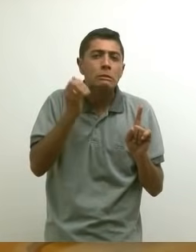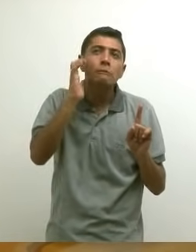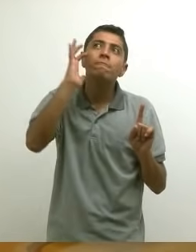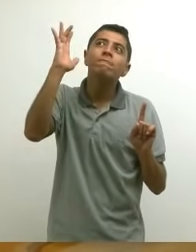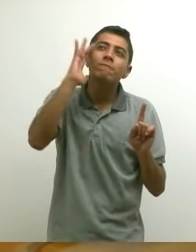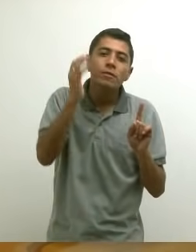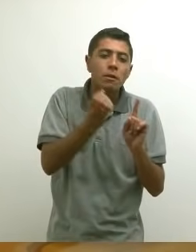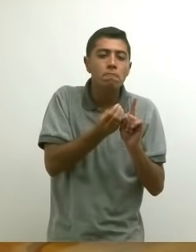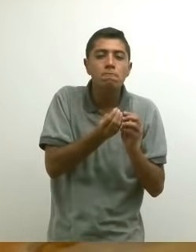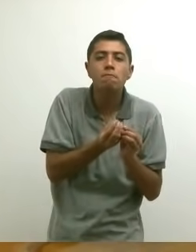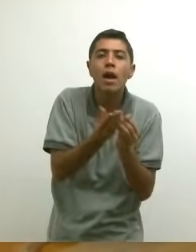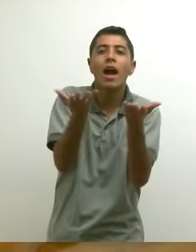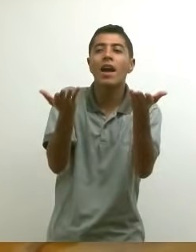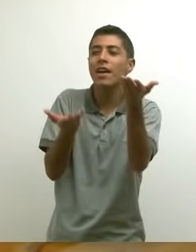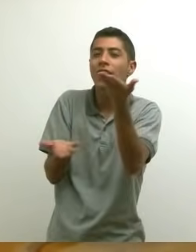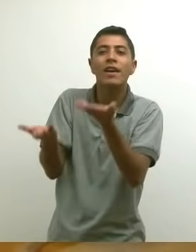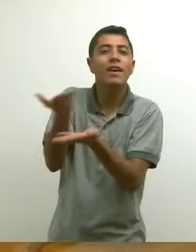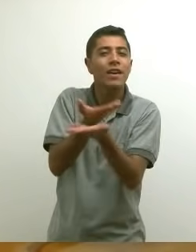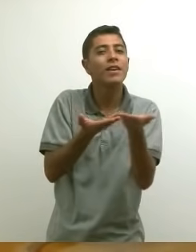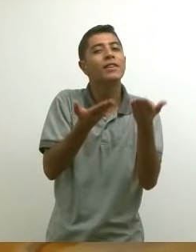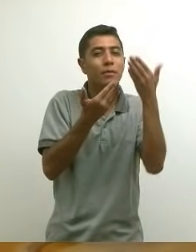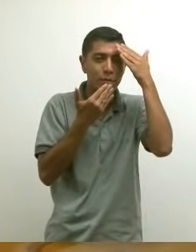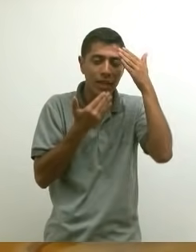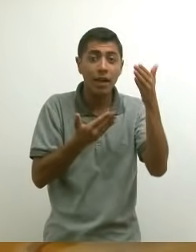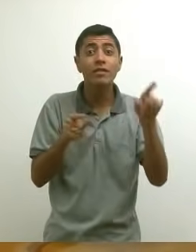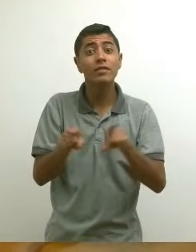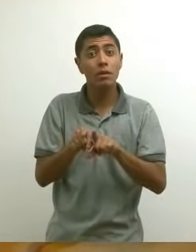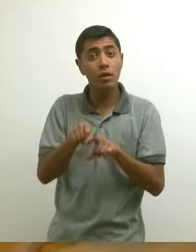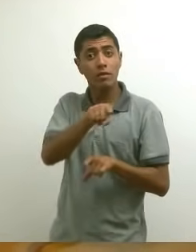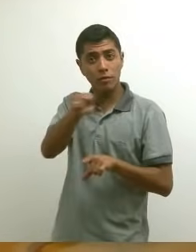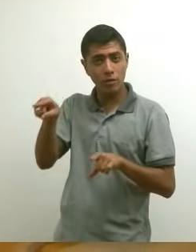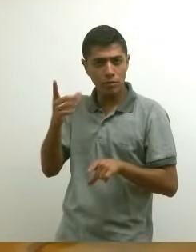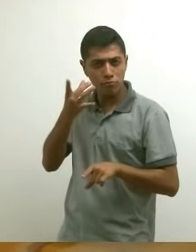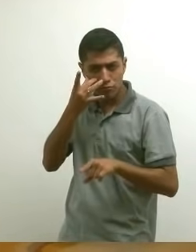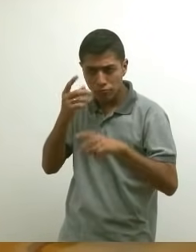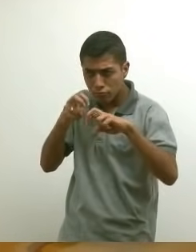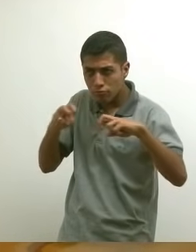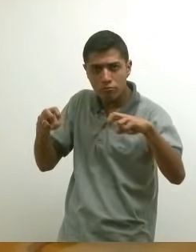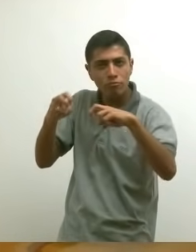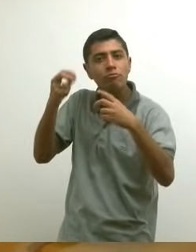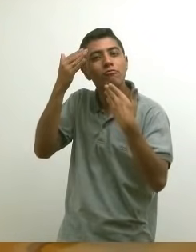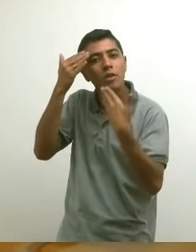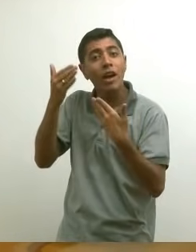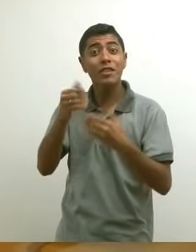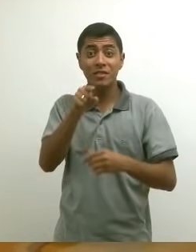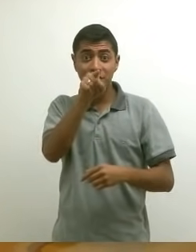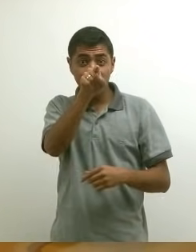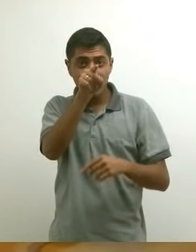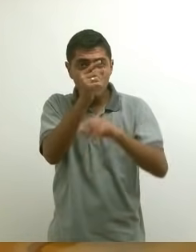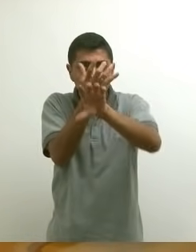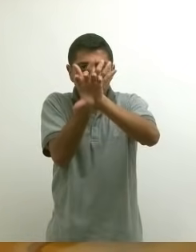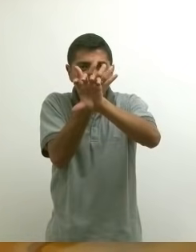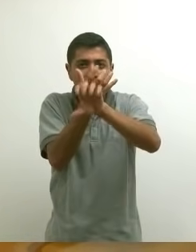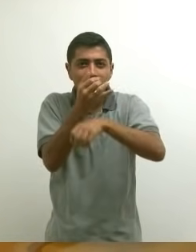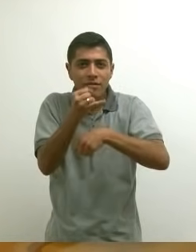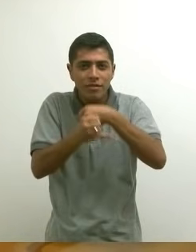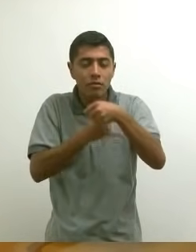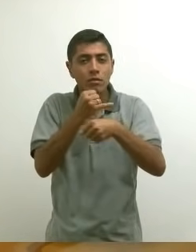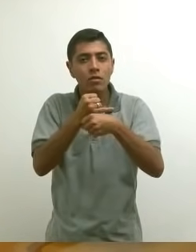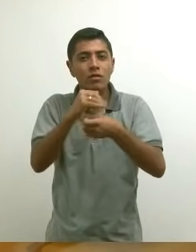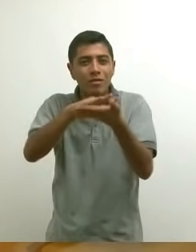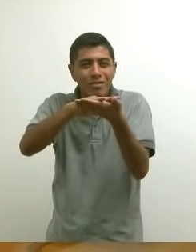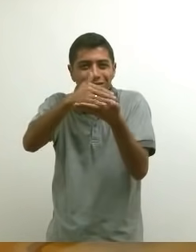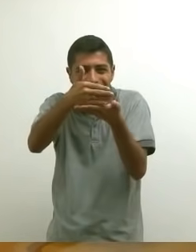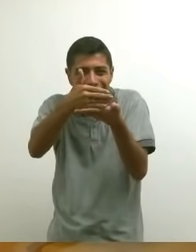queria agradecer aqui todos os presentes a quem esteve com a gente um laine queria pedir pra quem assistiu a gente online por favor tem